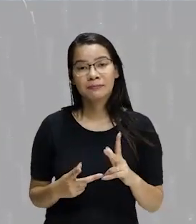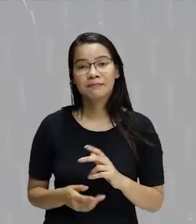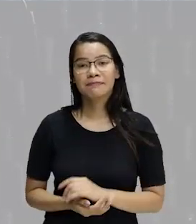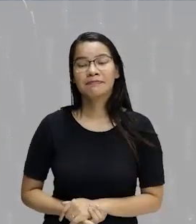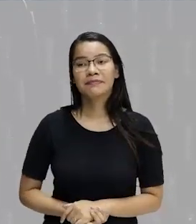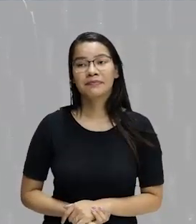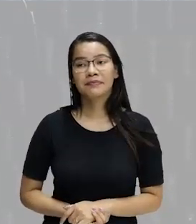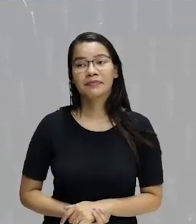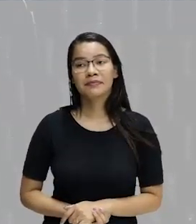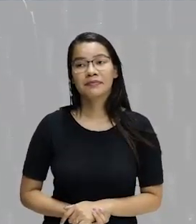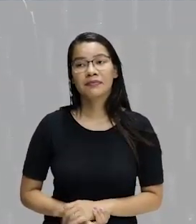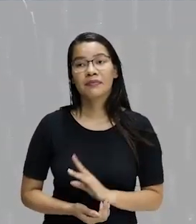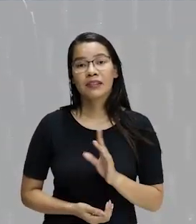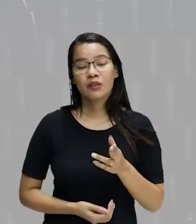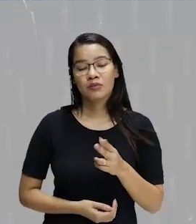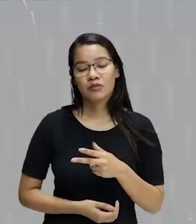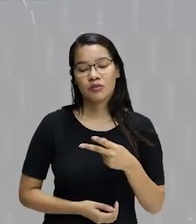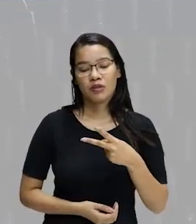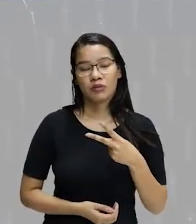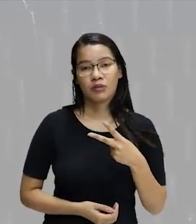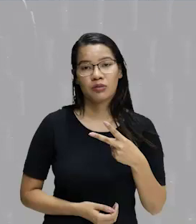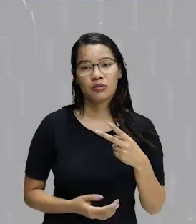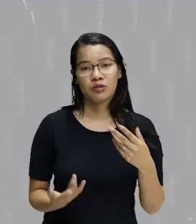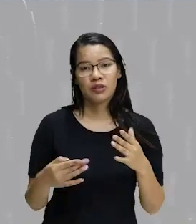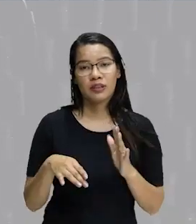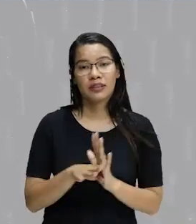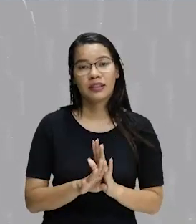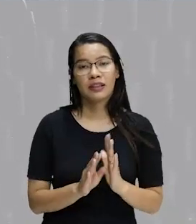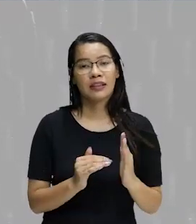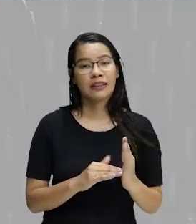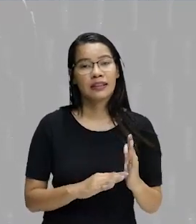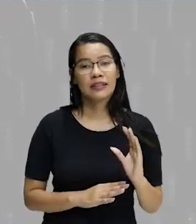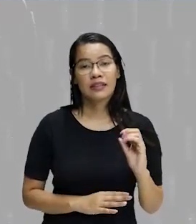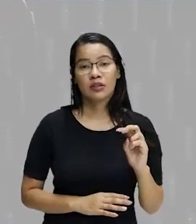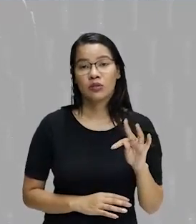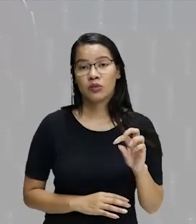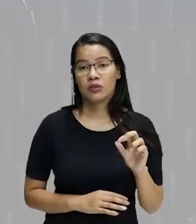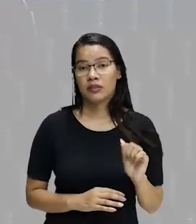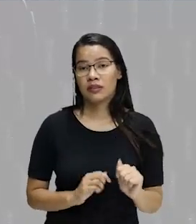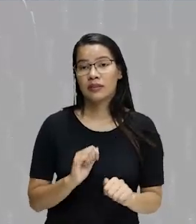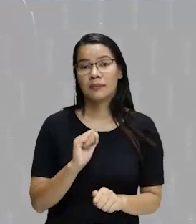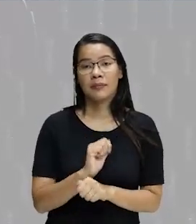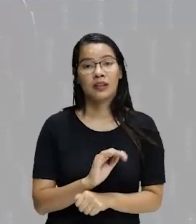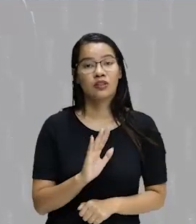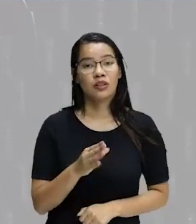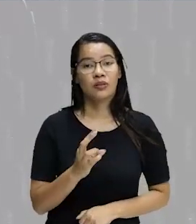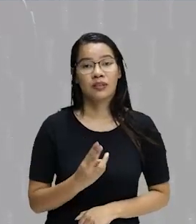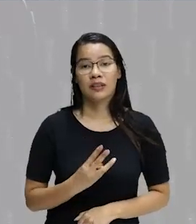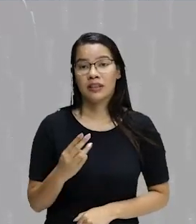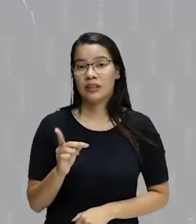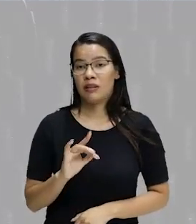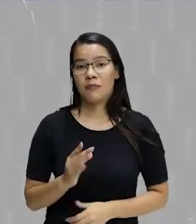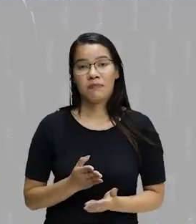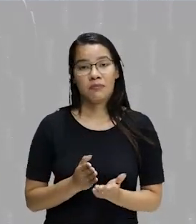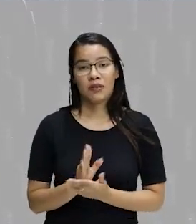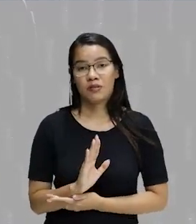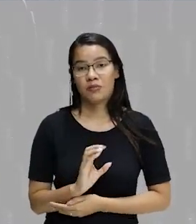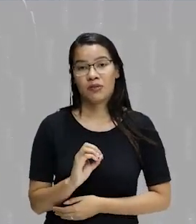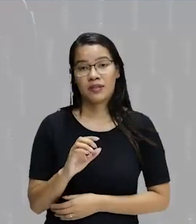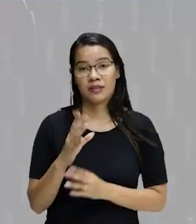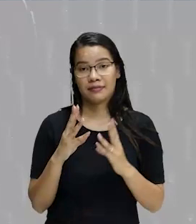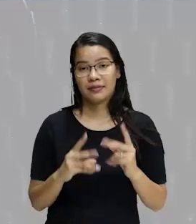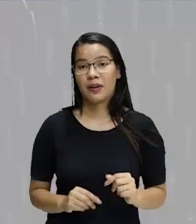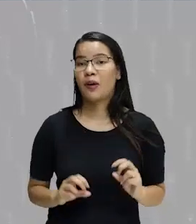Álcool secundário chega até cetona e não continua. Álcool terciário não sofre oxidação.